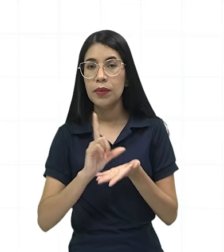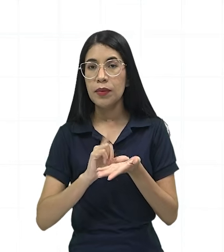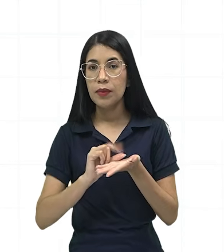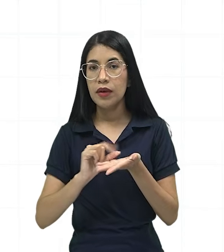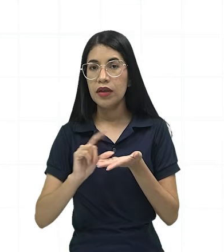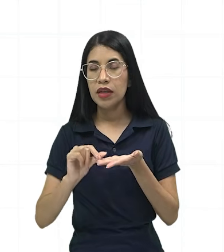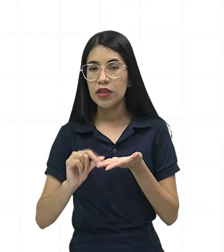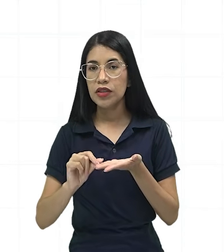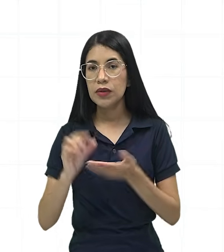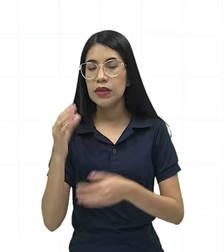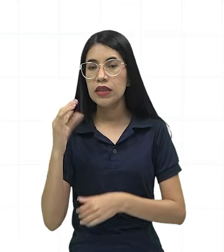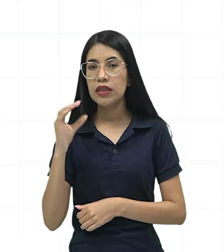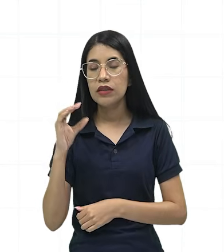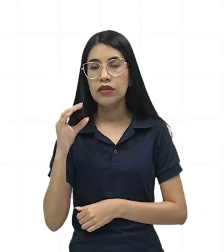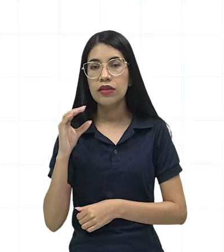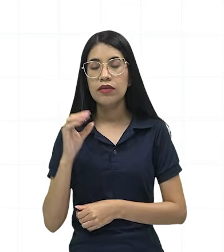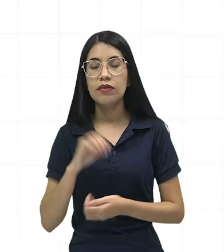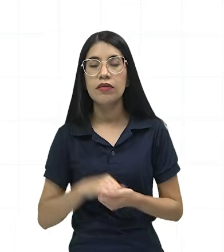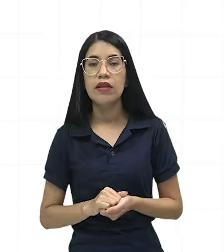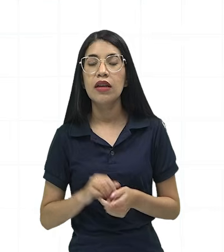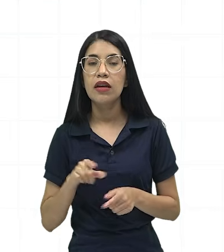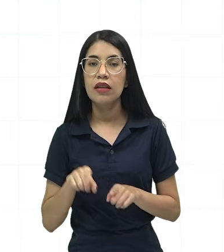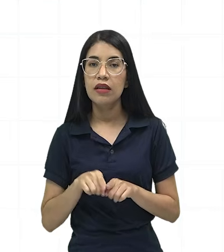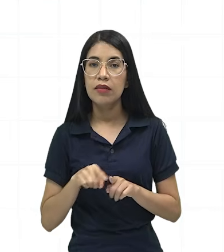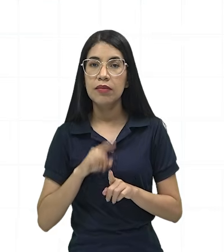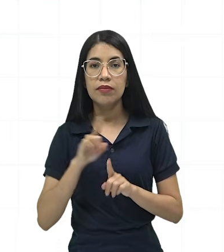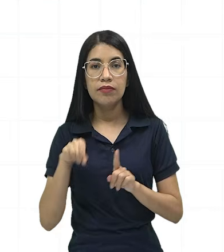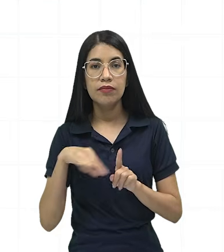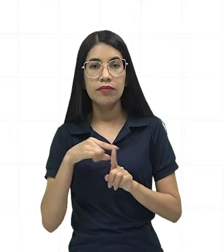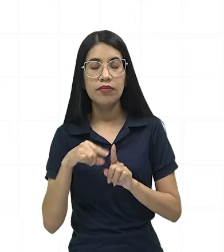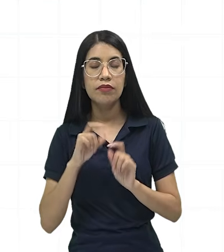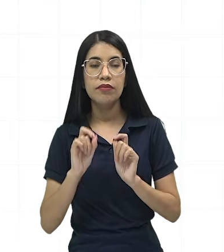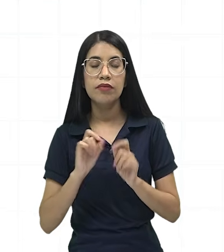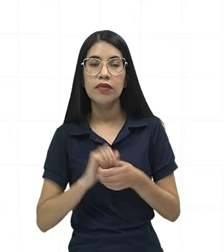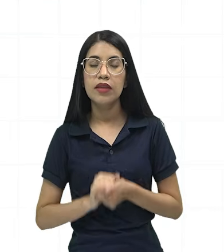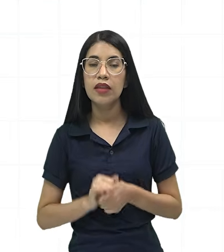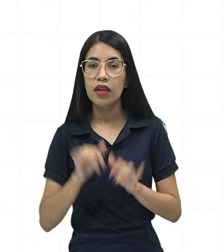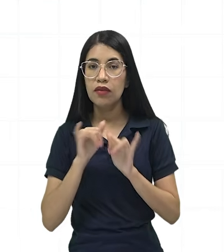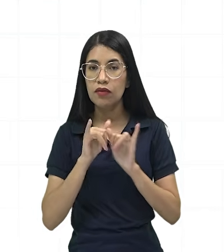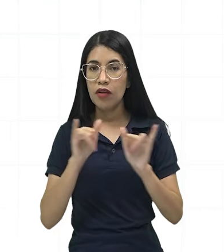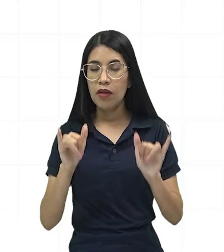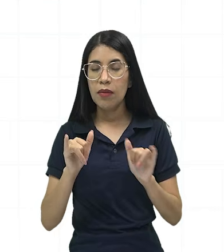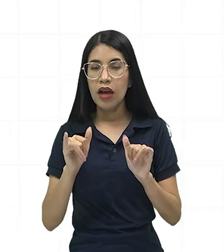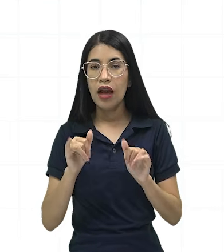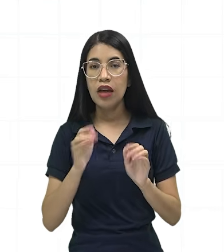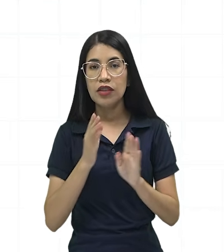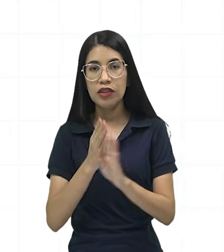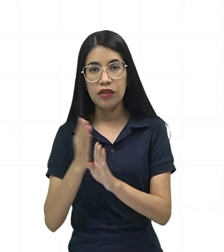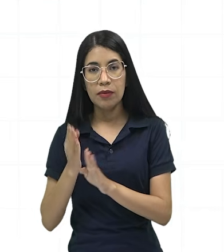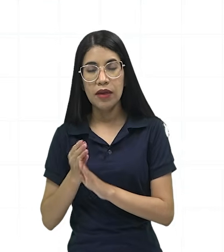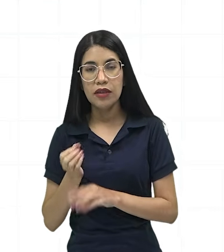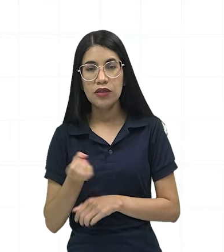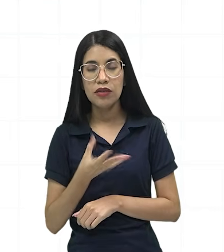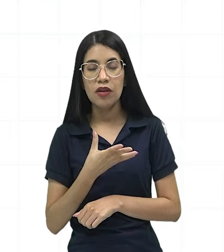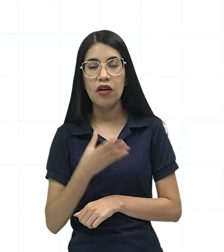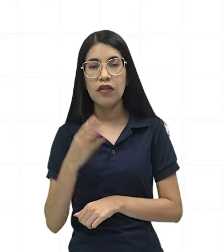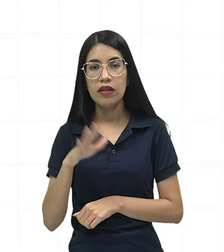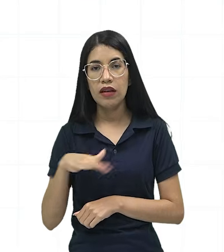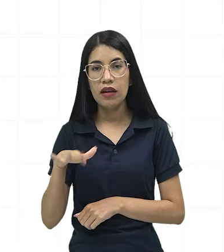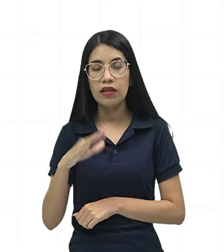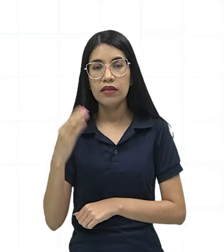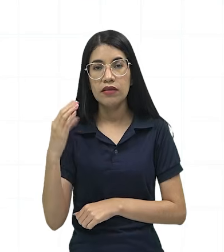exemplo, os artigos científicos, têm a função de informar as novas descobertas aí da